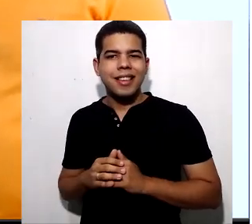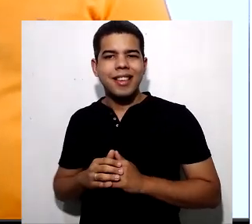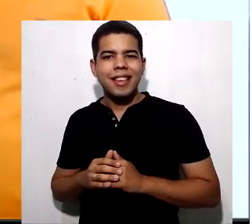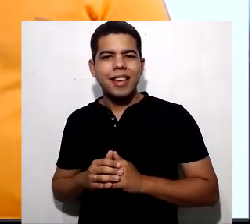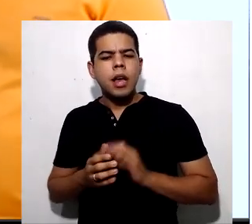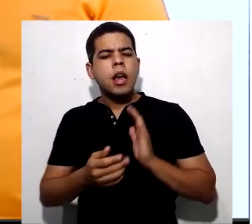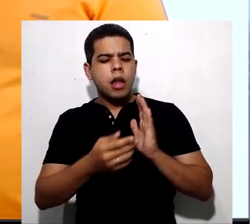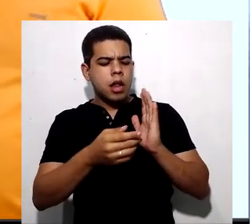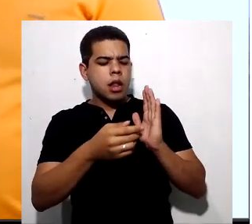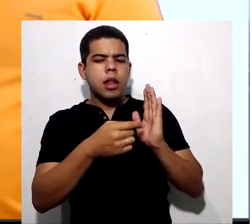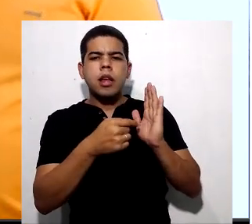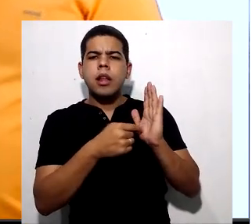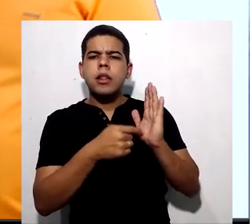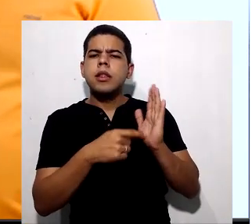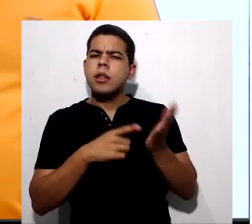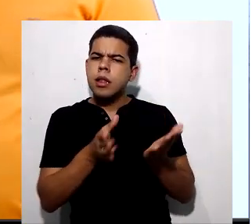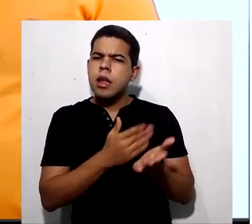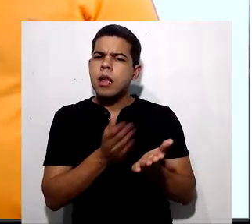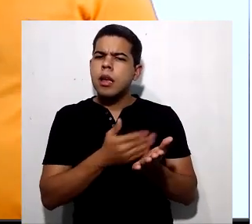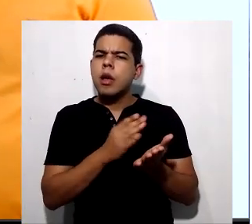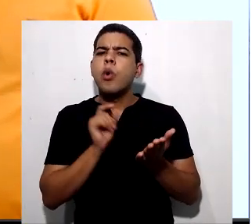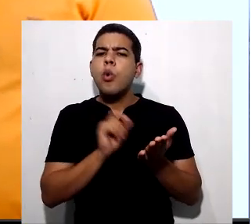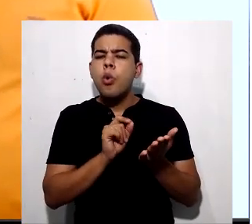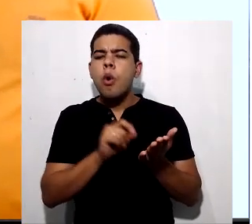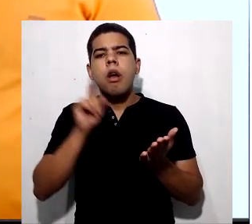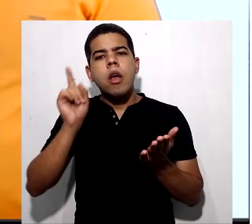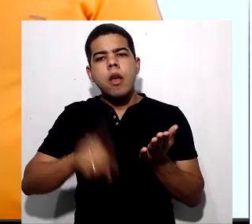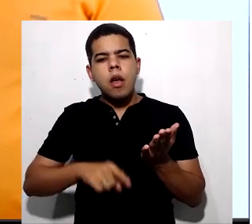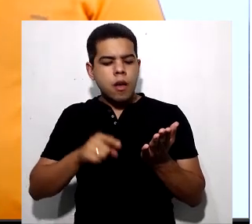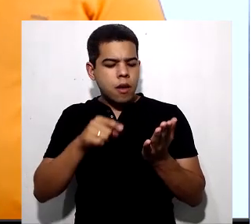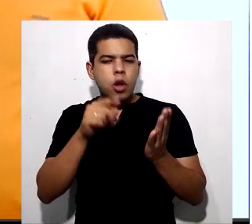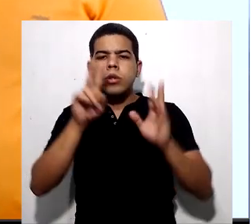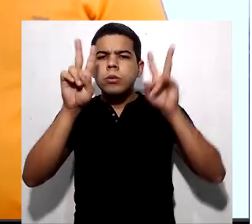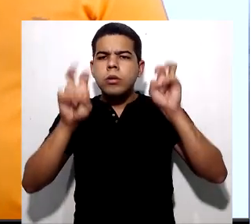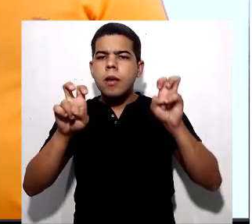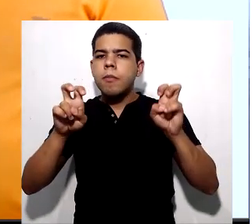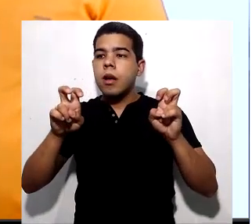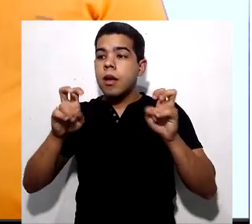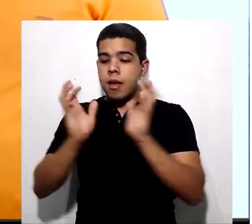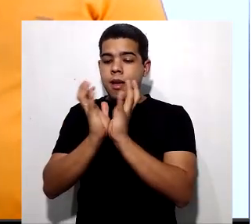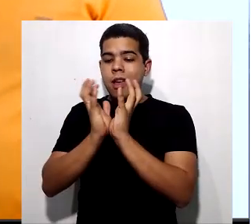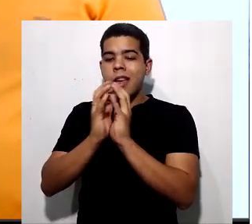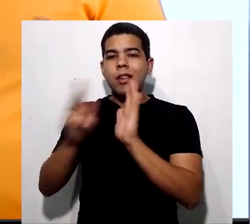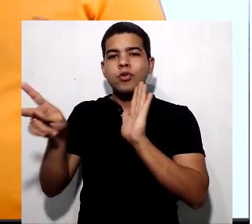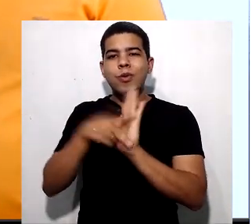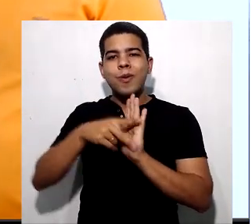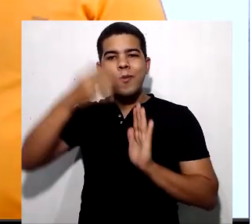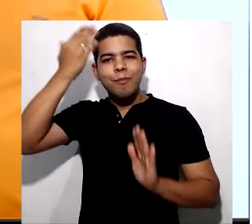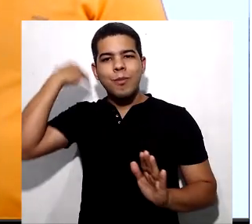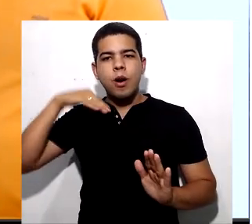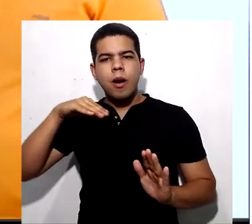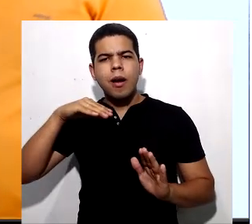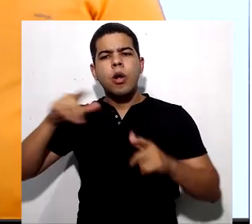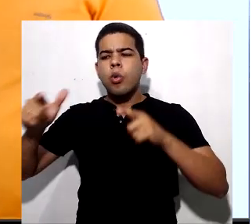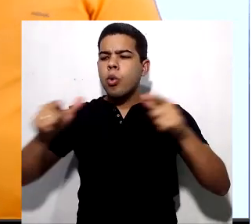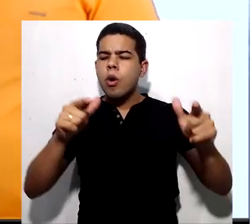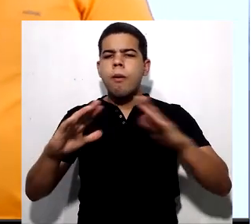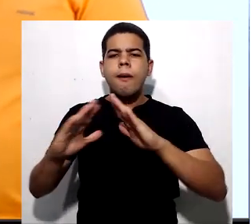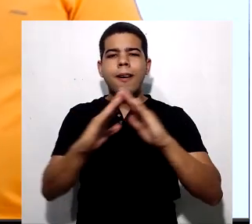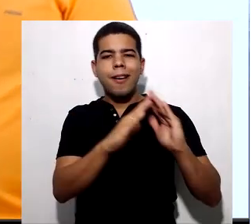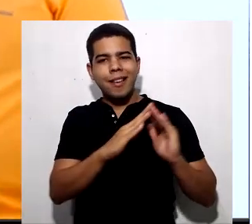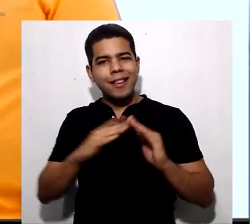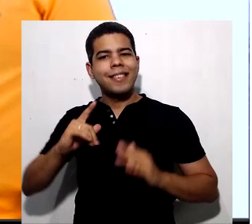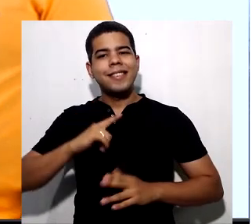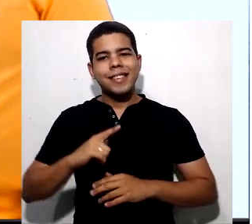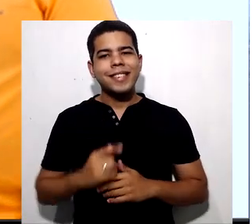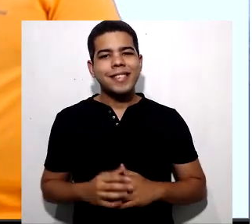Recife de Clarice, que vai mostrar justamente os bairros dela, os bairros em que ela passou. O Recife que marcou a vida dela.